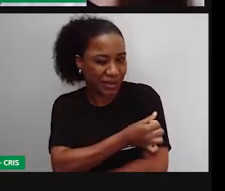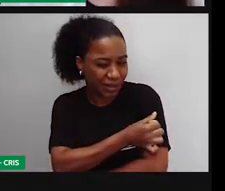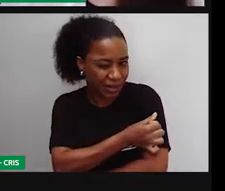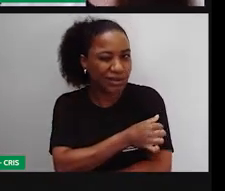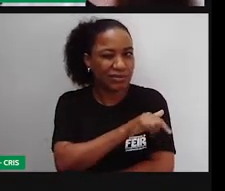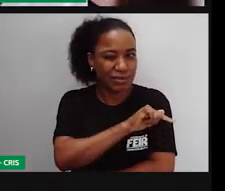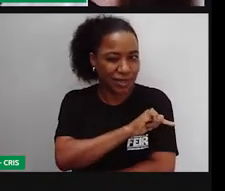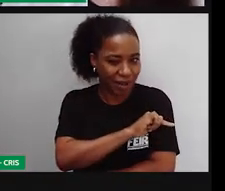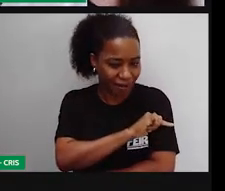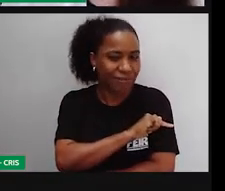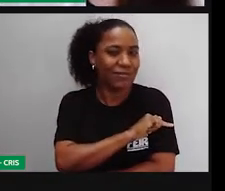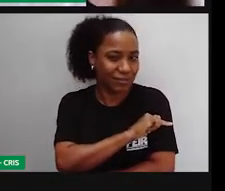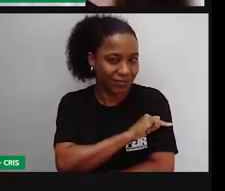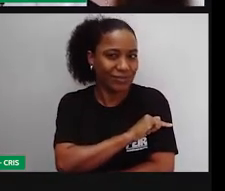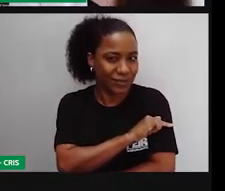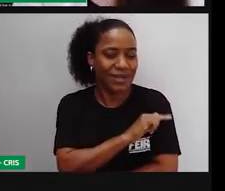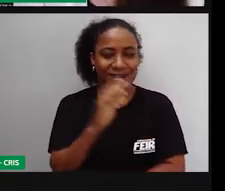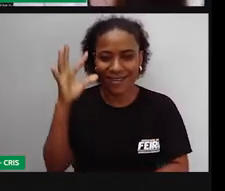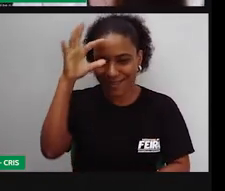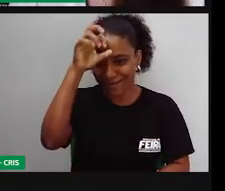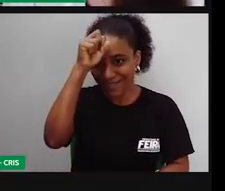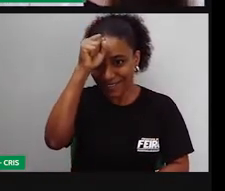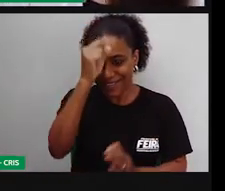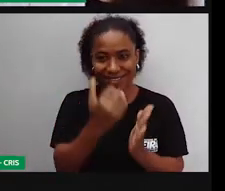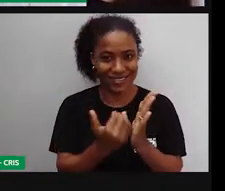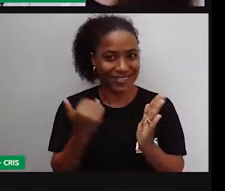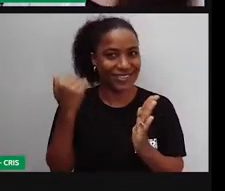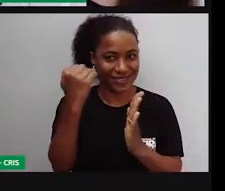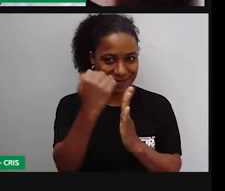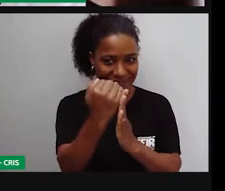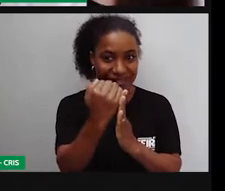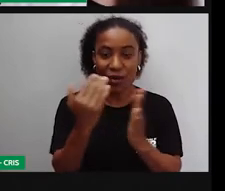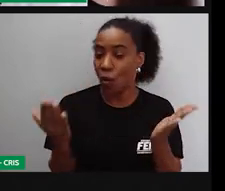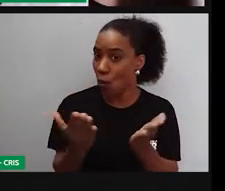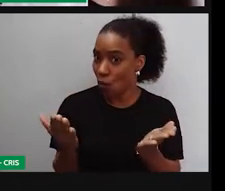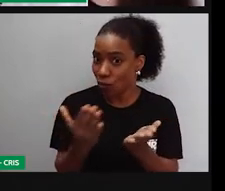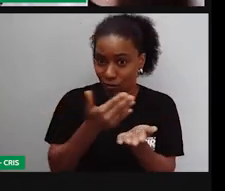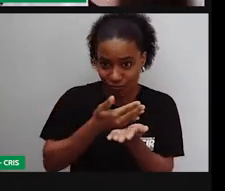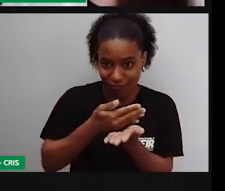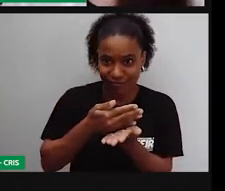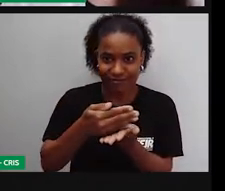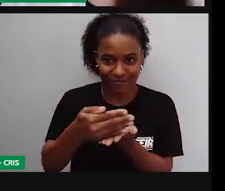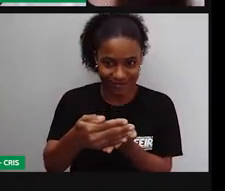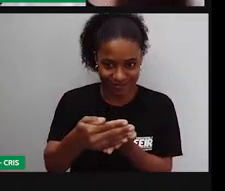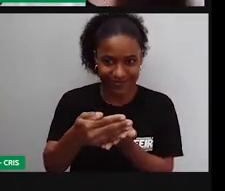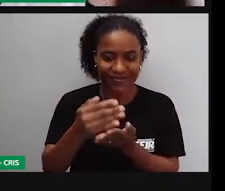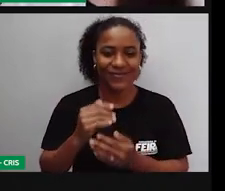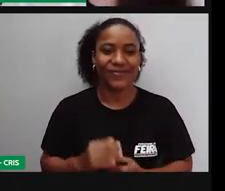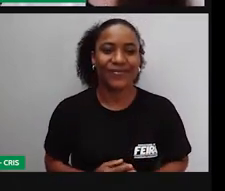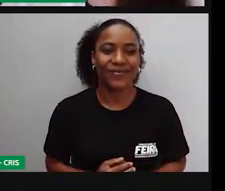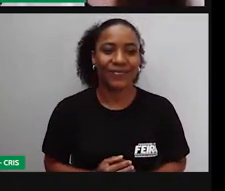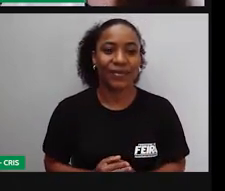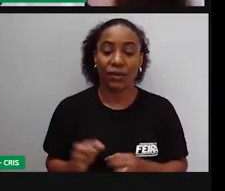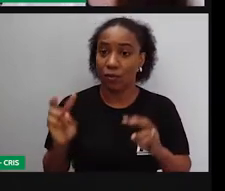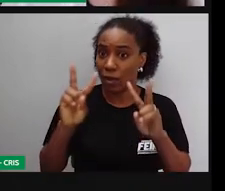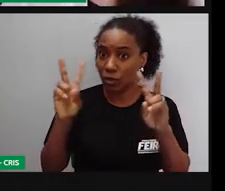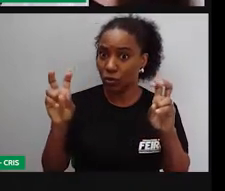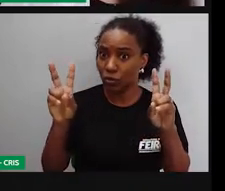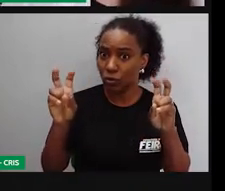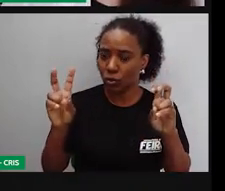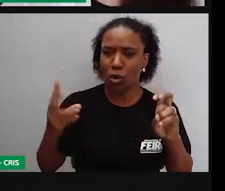no sétimo ano, mas eu vou dar uma introdução para vocês hoje. A gente vai falar um pouco sobre seres